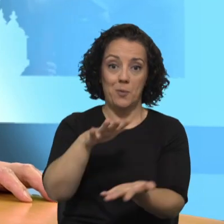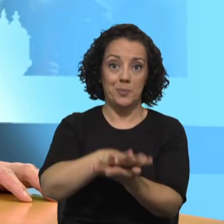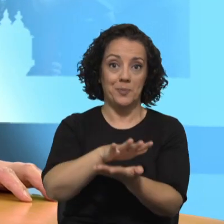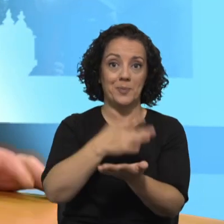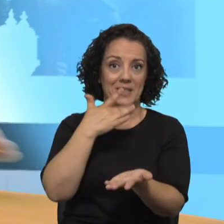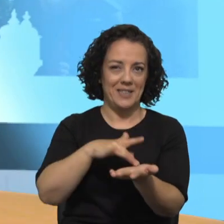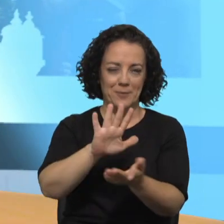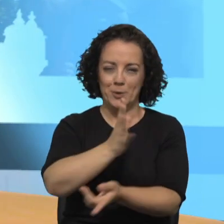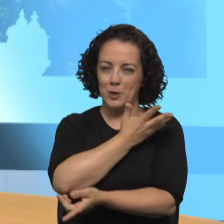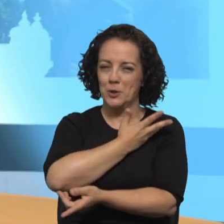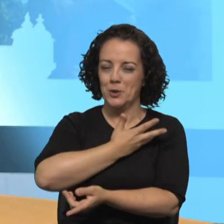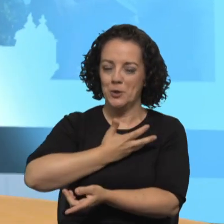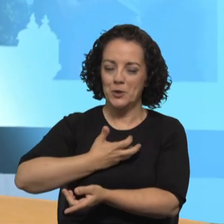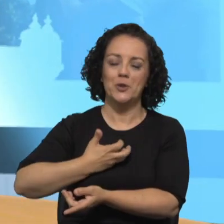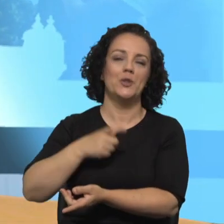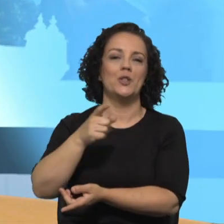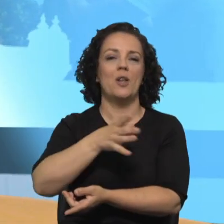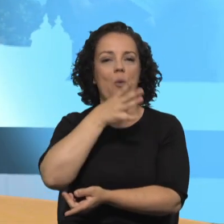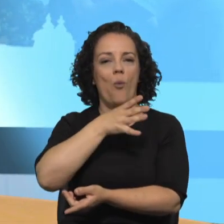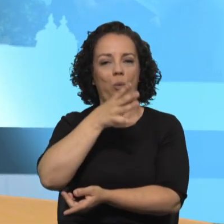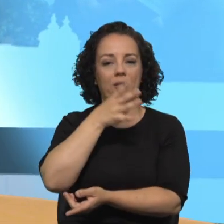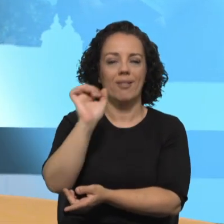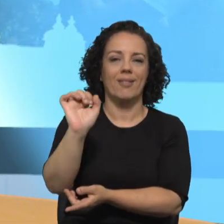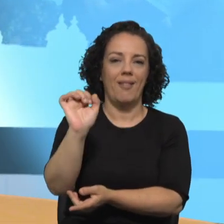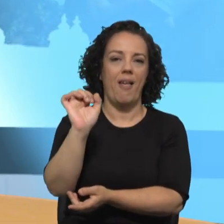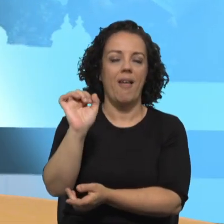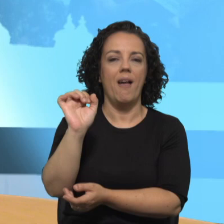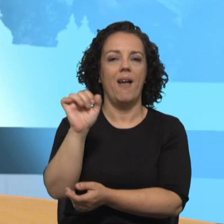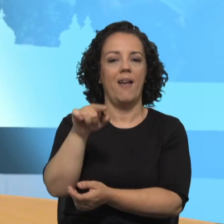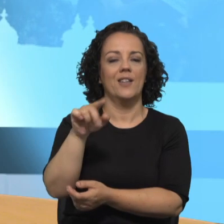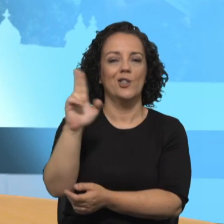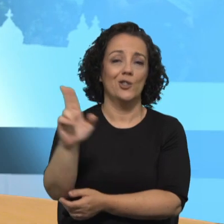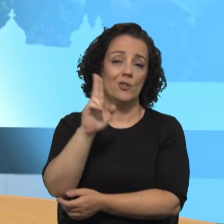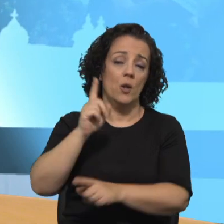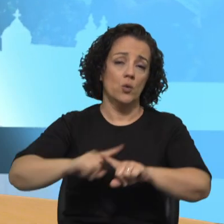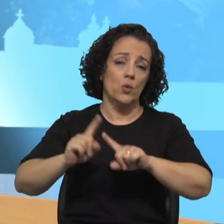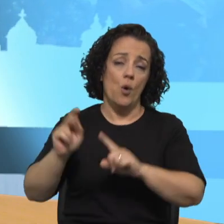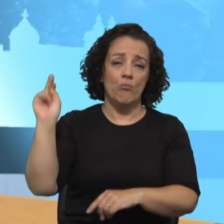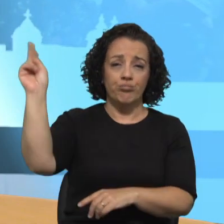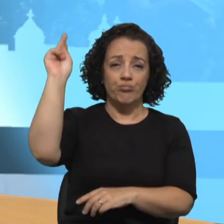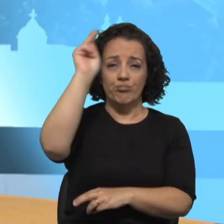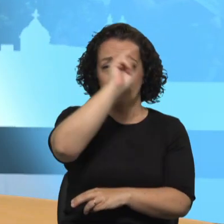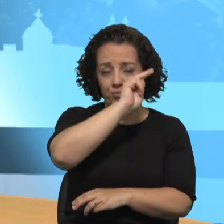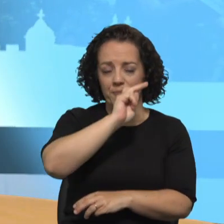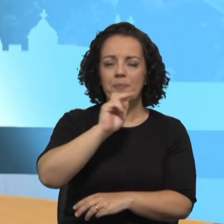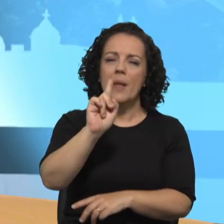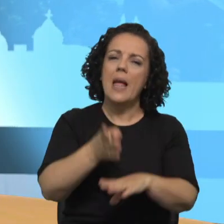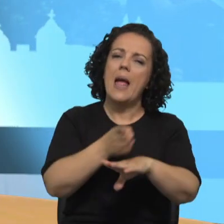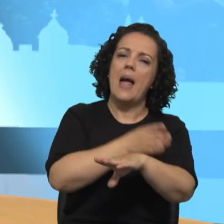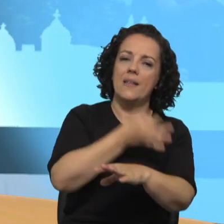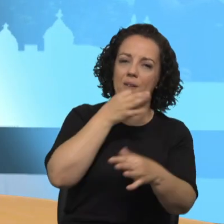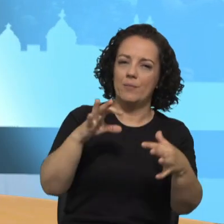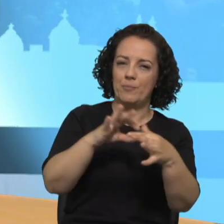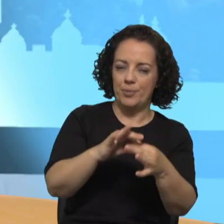e já vamos a este livro em que conta as tuas reportagens na Jornada Mundial, nas várias Jornadas Mundiais da Juventude. Antes ainda uma referência da viagem do